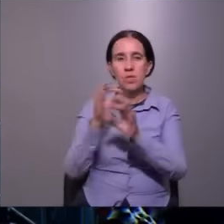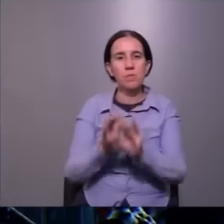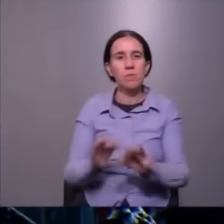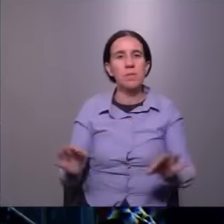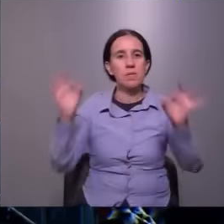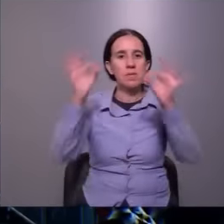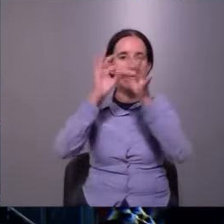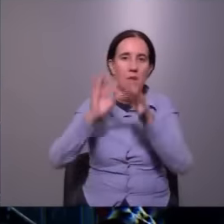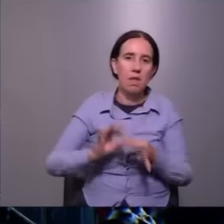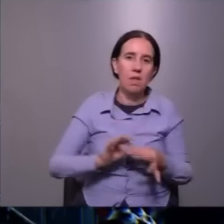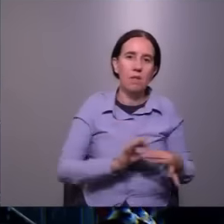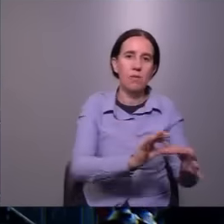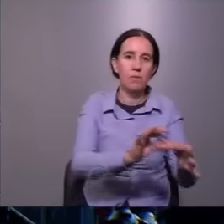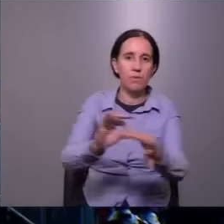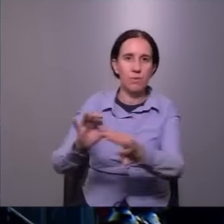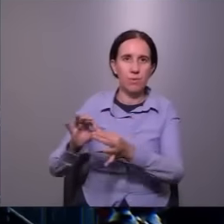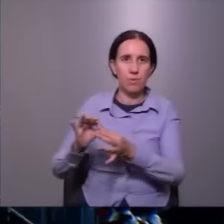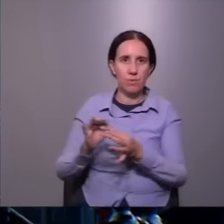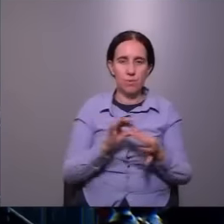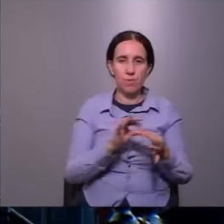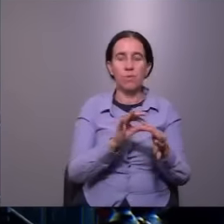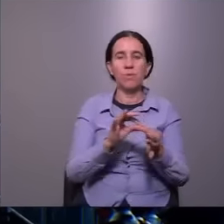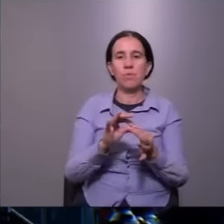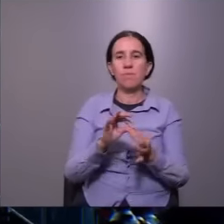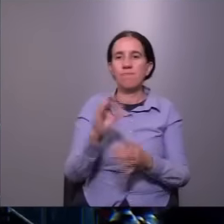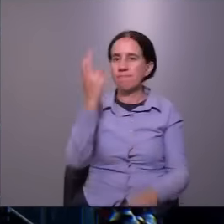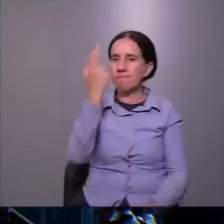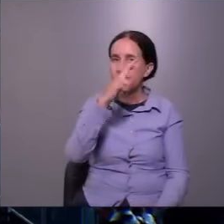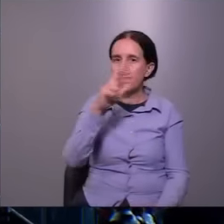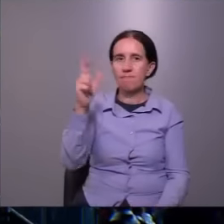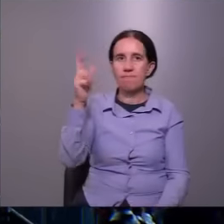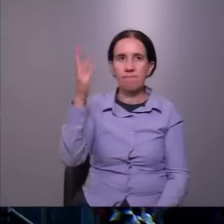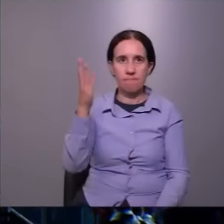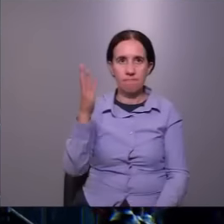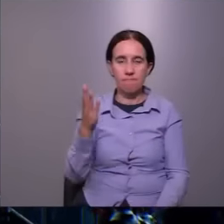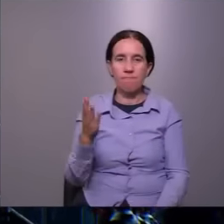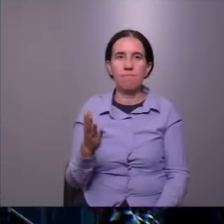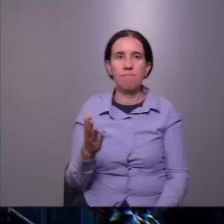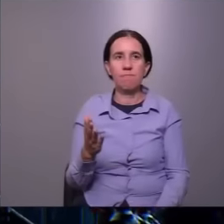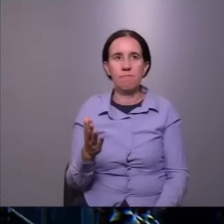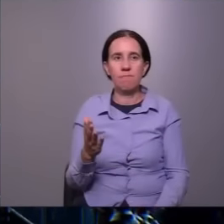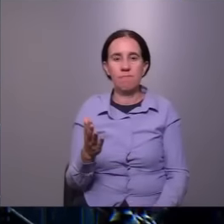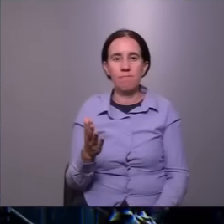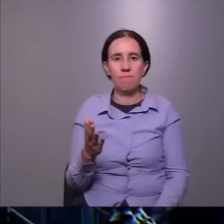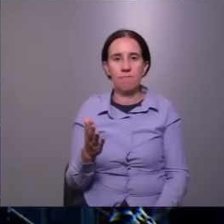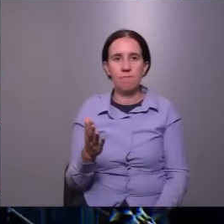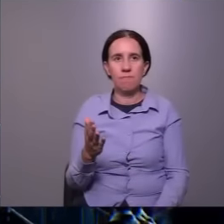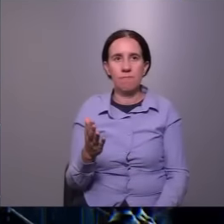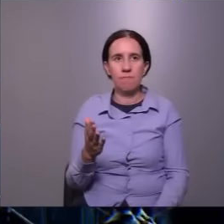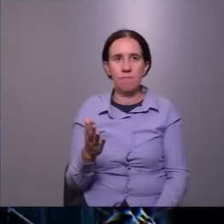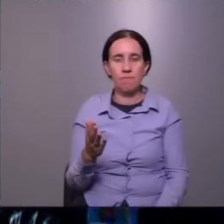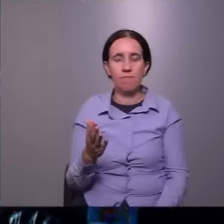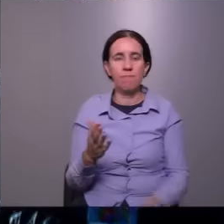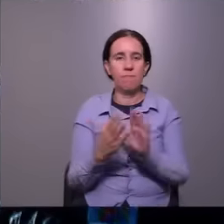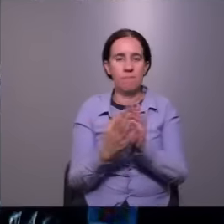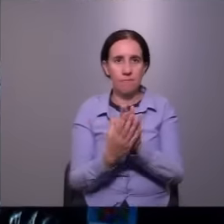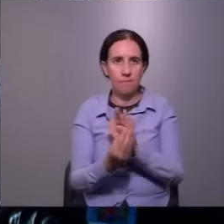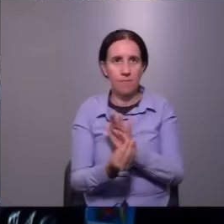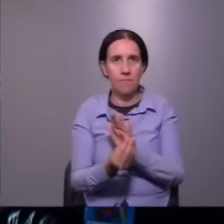e convosco vive e reina na unidade do Espírito Santo, por todos